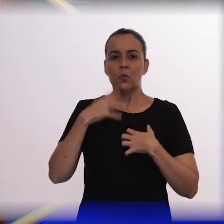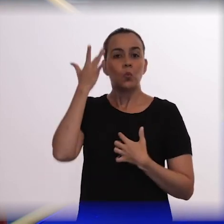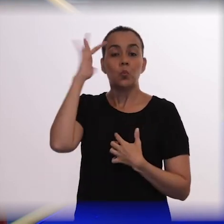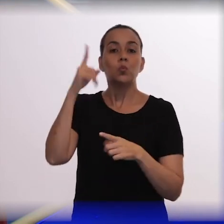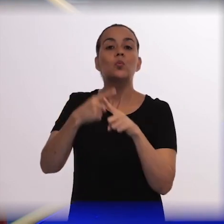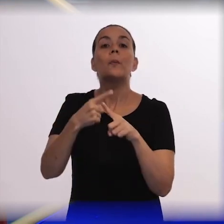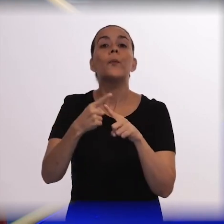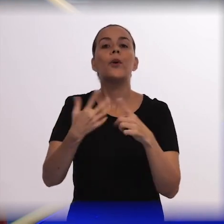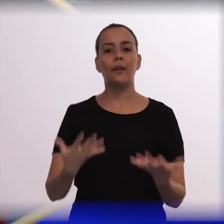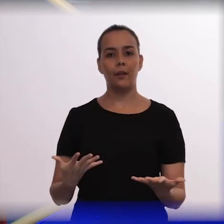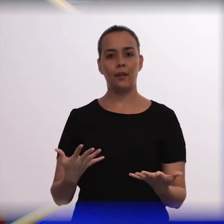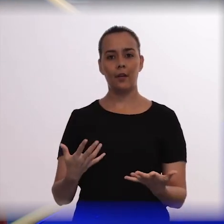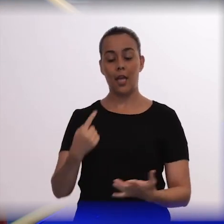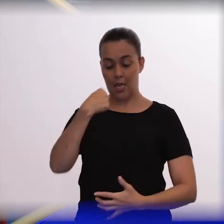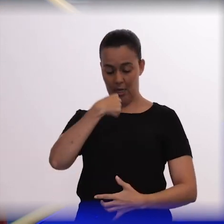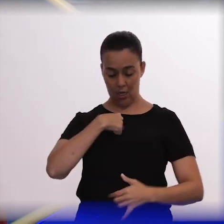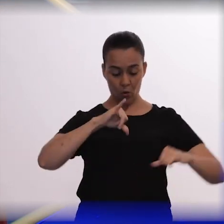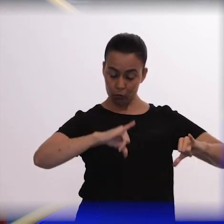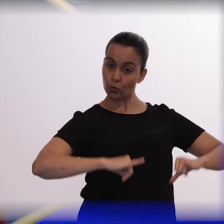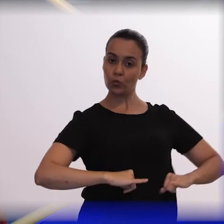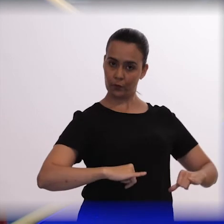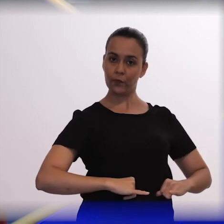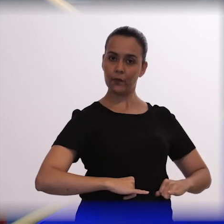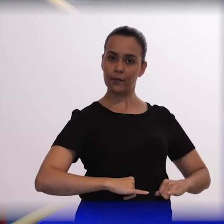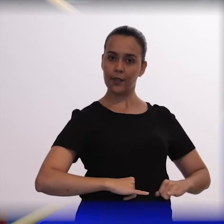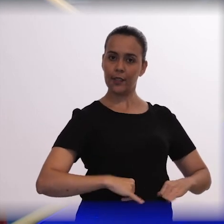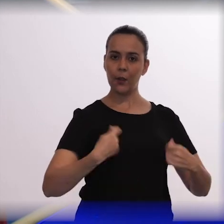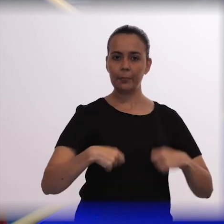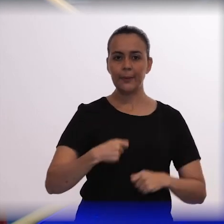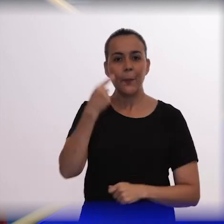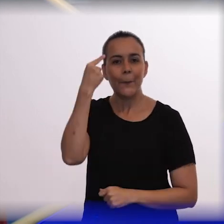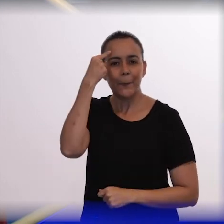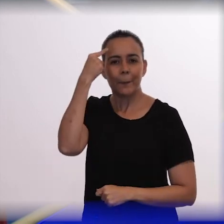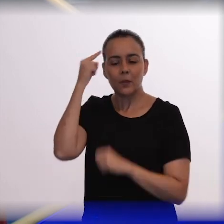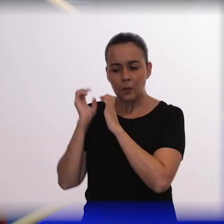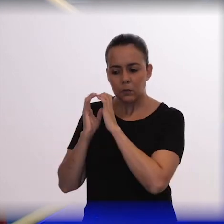representação. Para eu sofrer, eu preciso pensar.